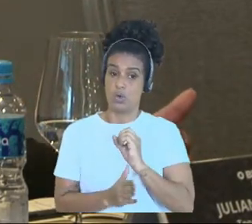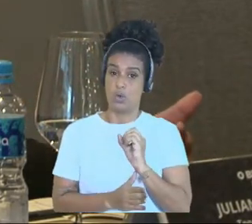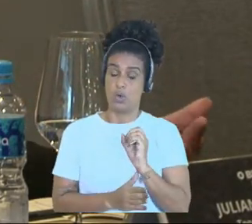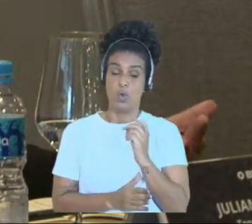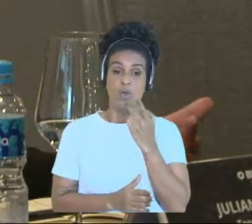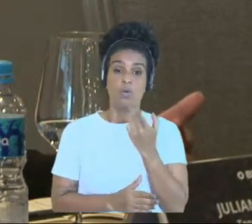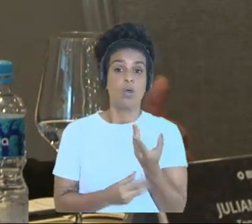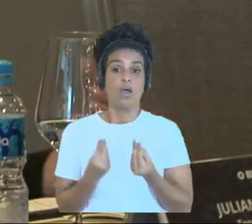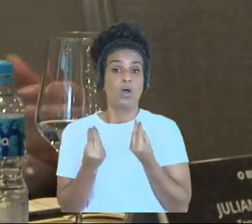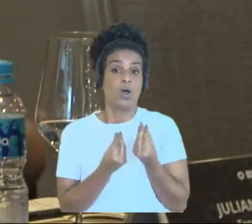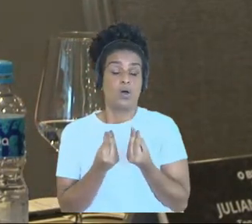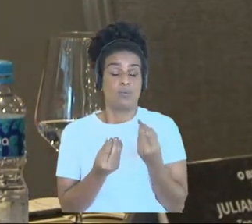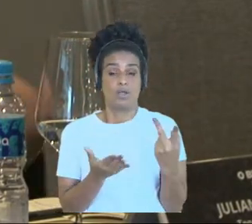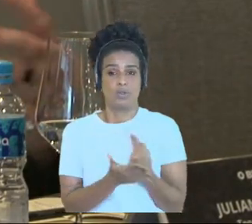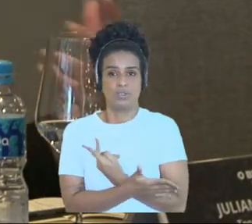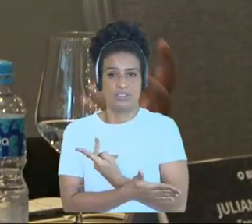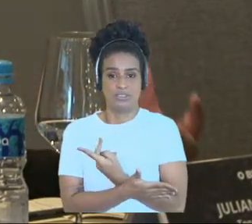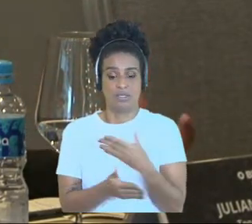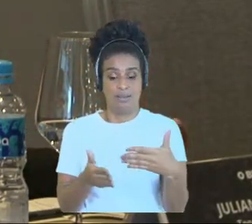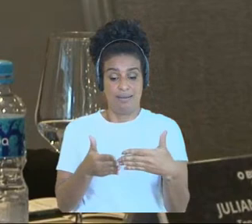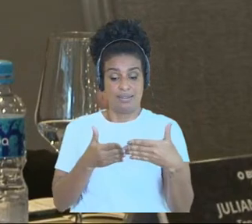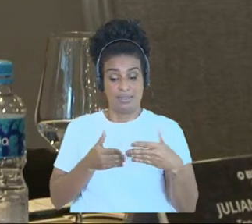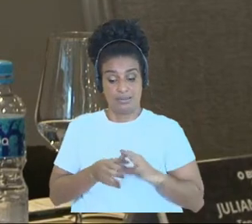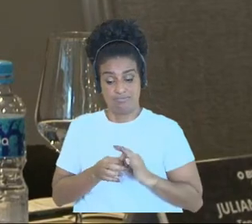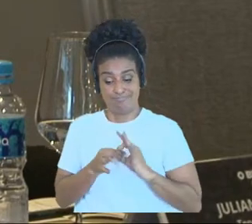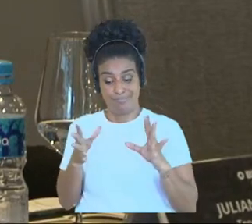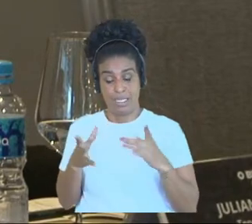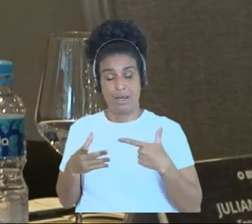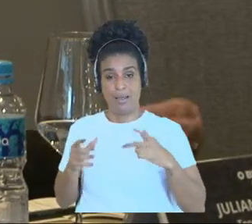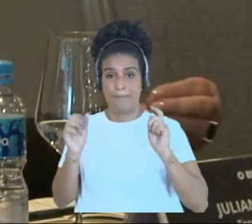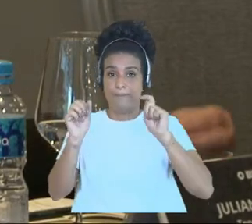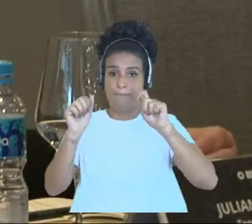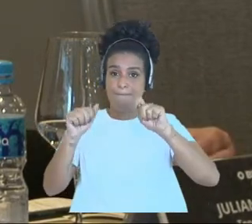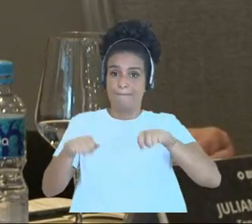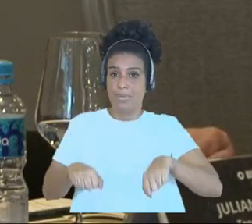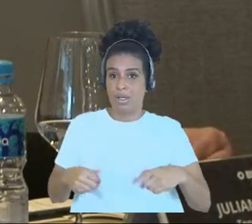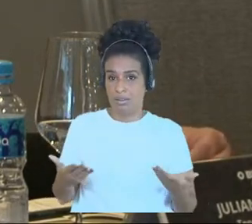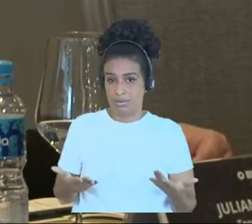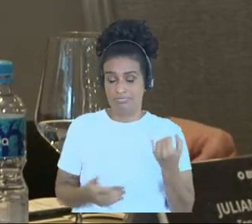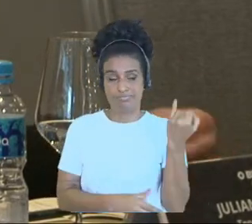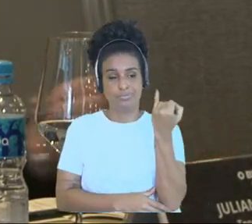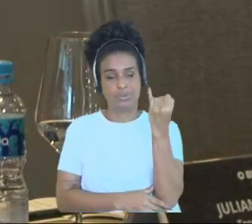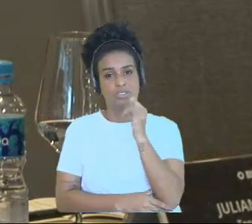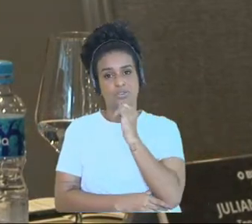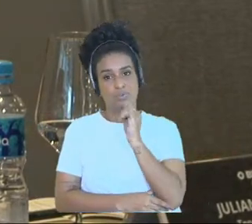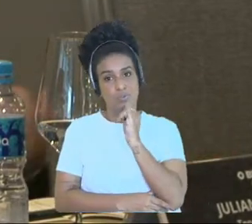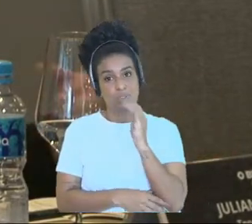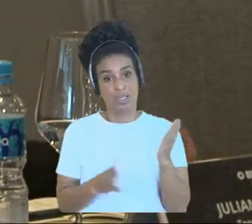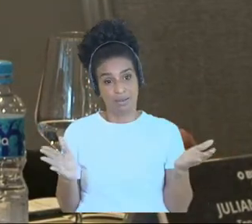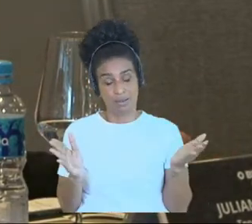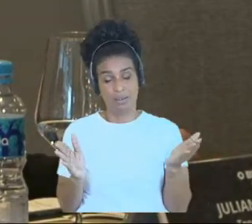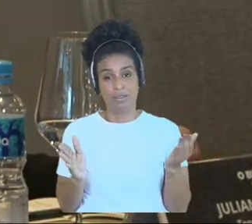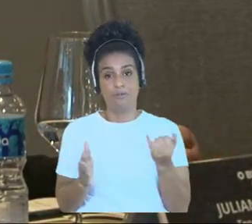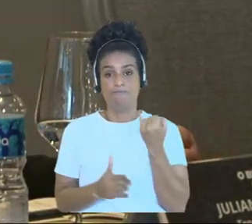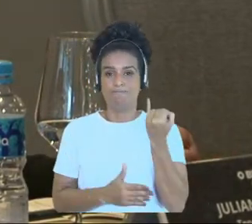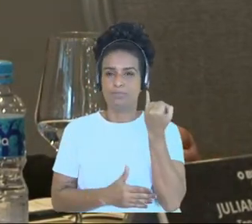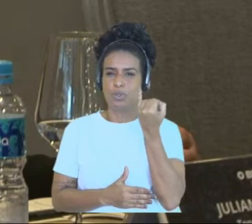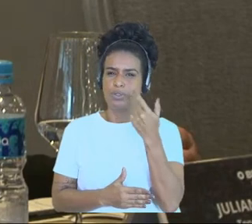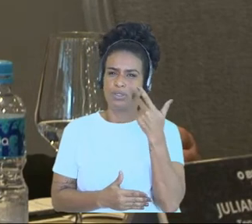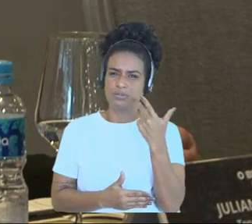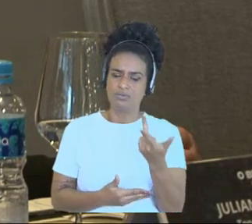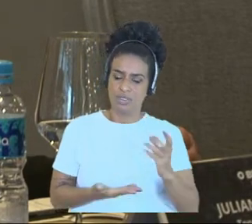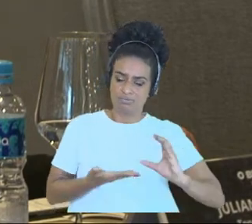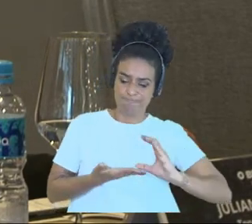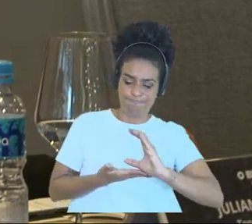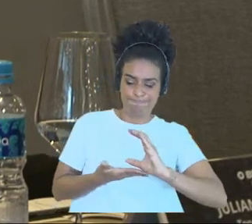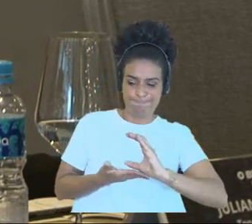Qual vai ser o tamanho do waiver? Qual vai ser o tamanho da licença para gastar? Isso é menos importante. A forma como a gente vai conseguir acomodar essas despesas maiores dentro